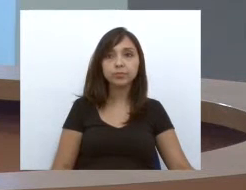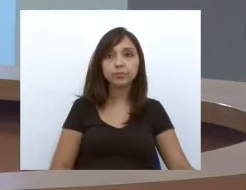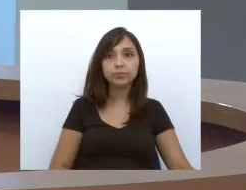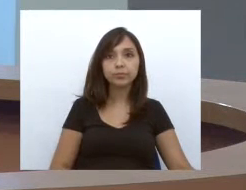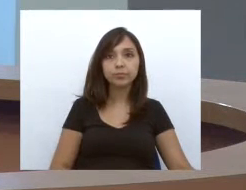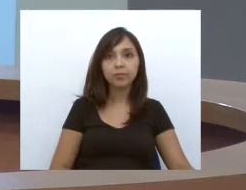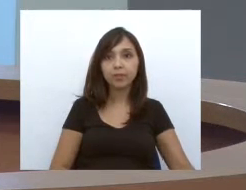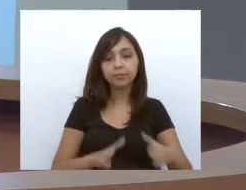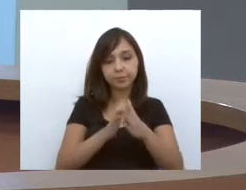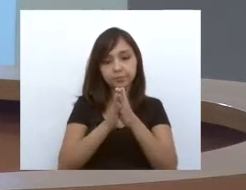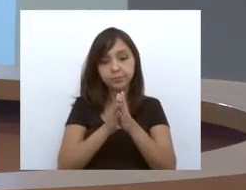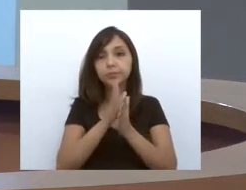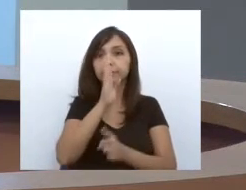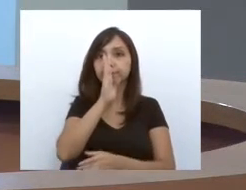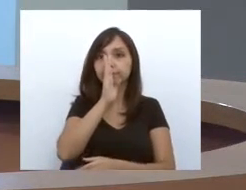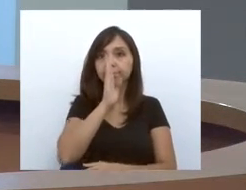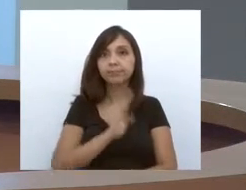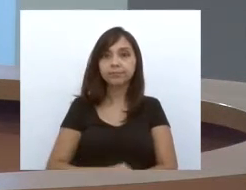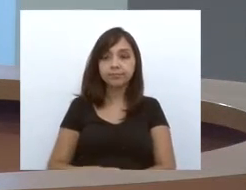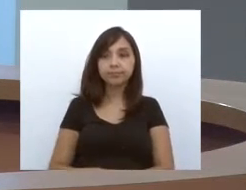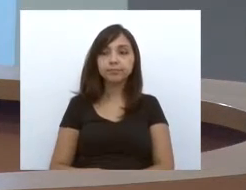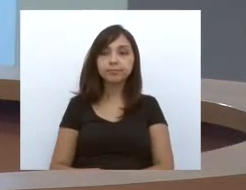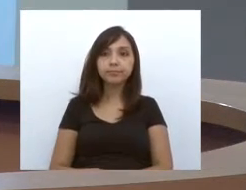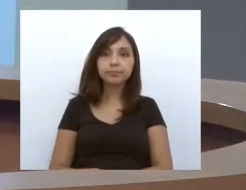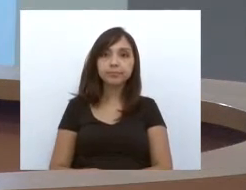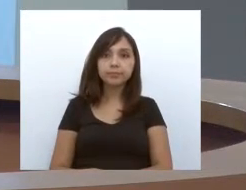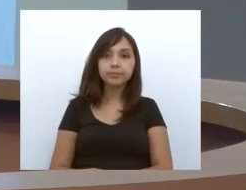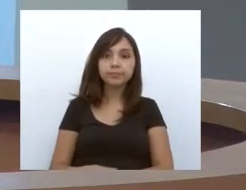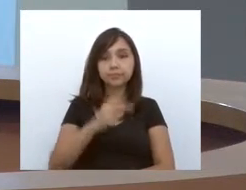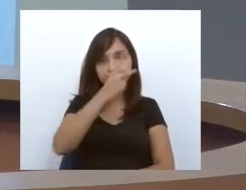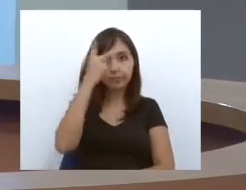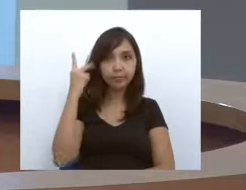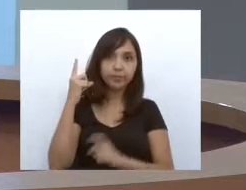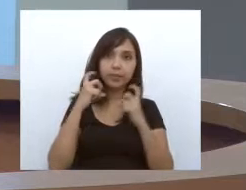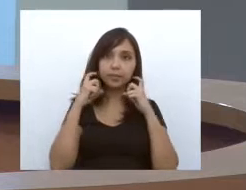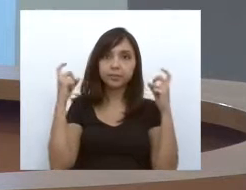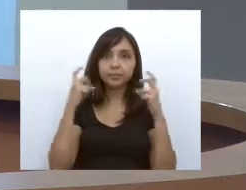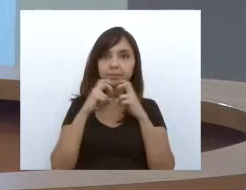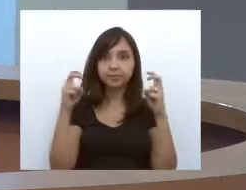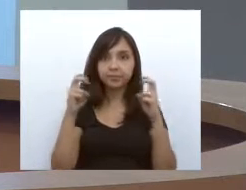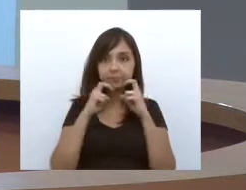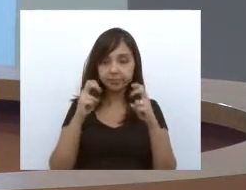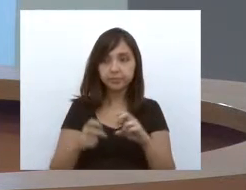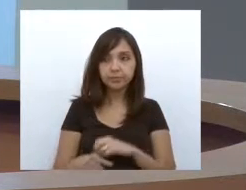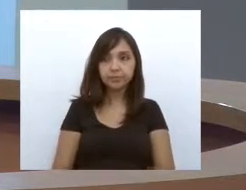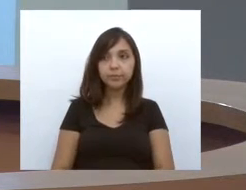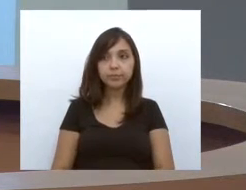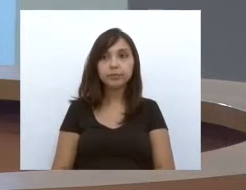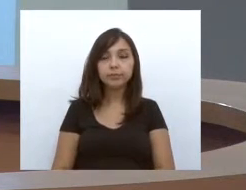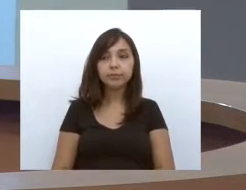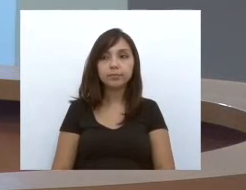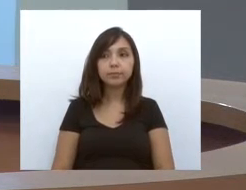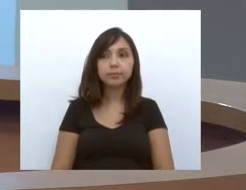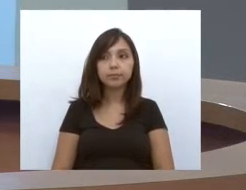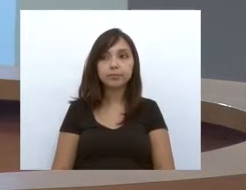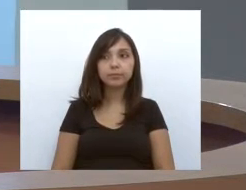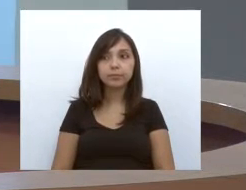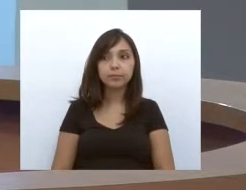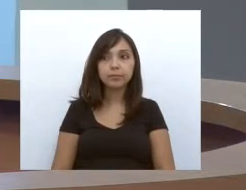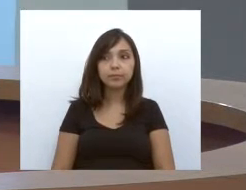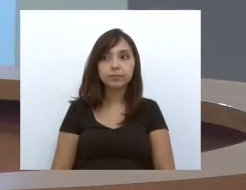Pessoal, tem vereador na tribuna, por gentileza. Preciso garantir a fala do vereador. Nós temos...